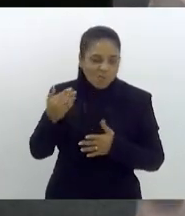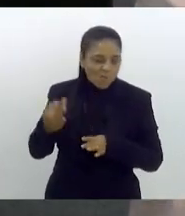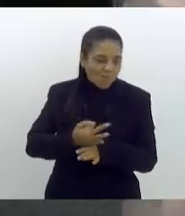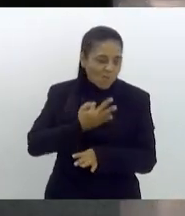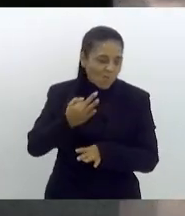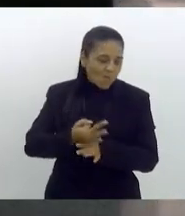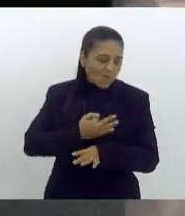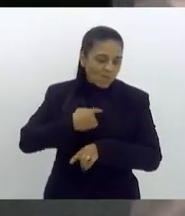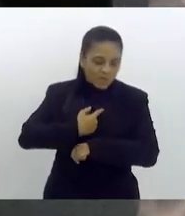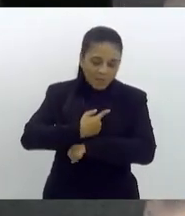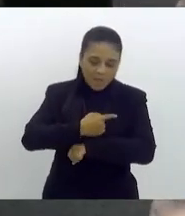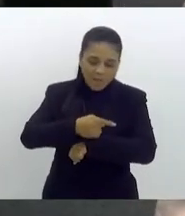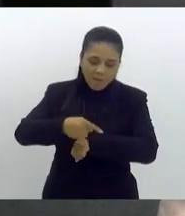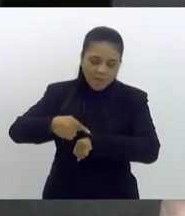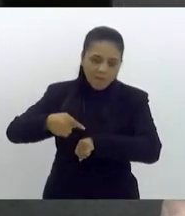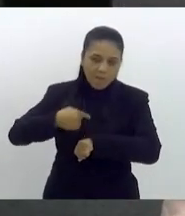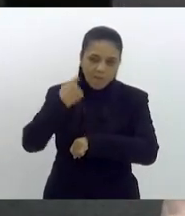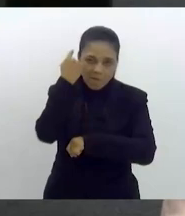horas